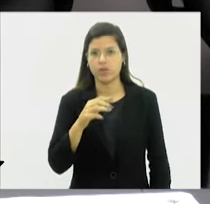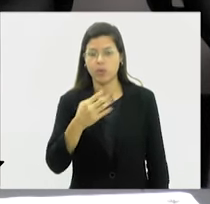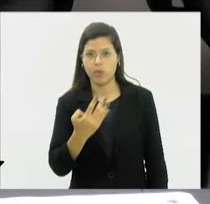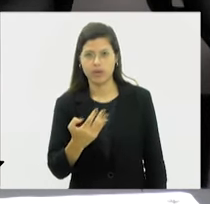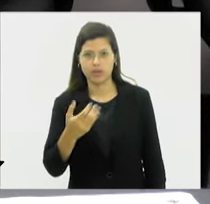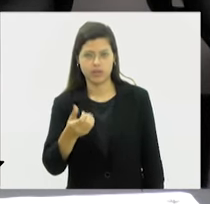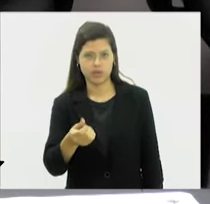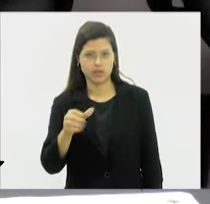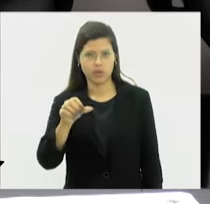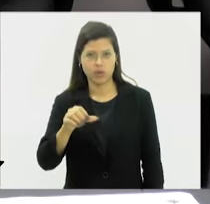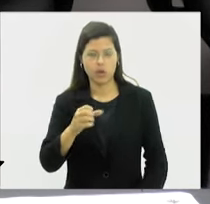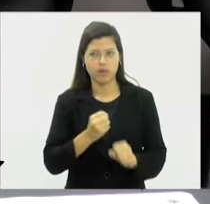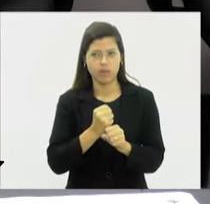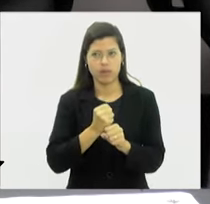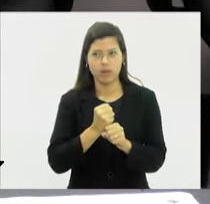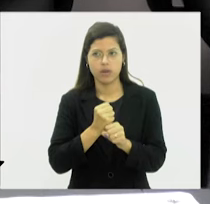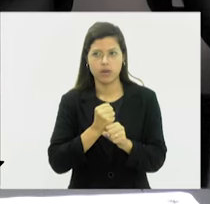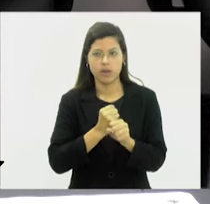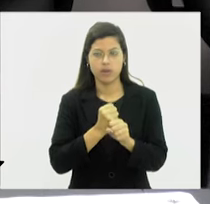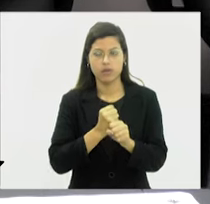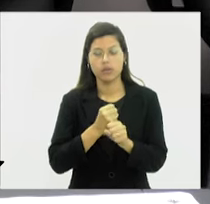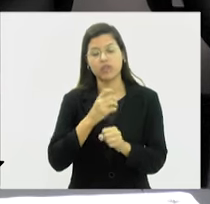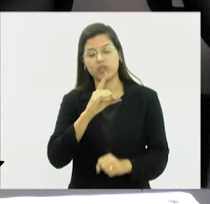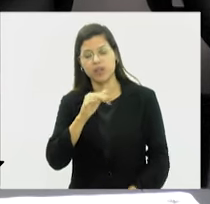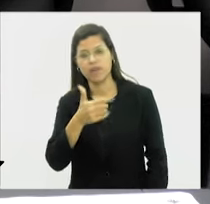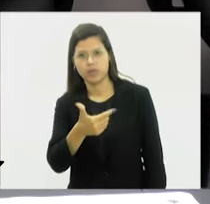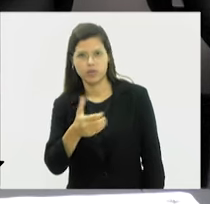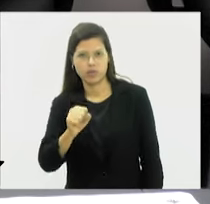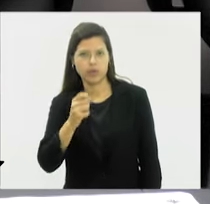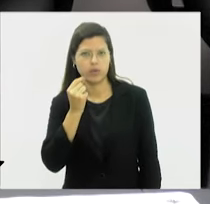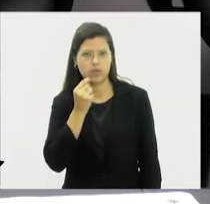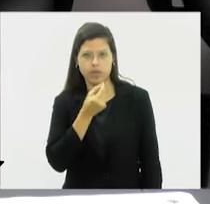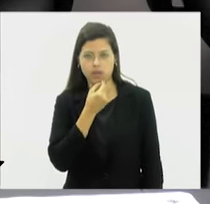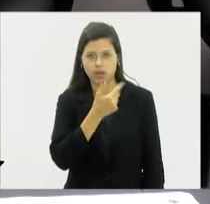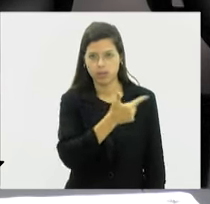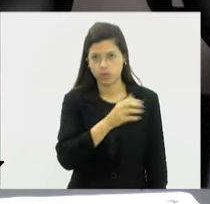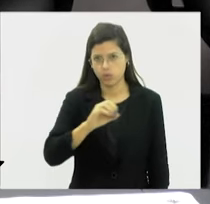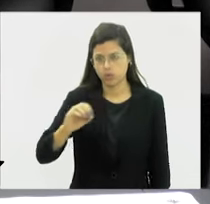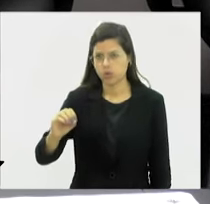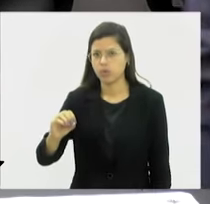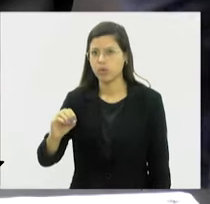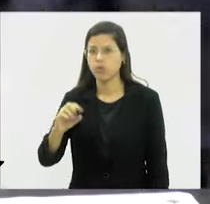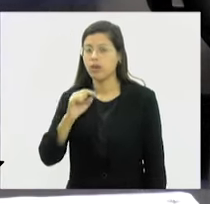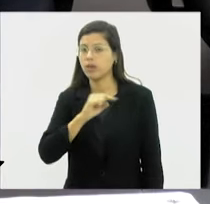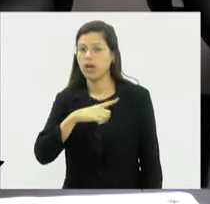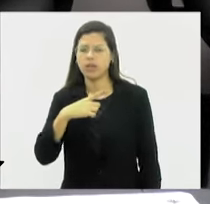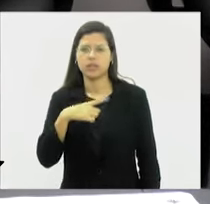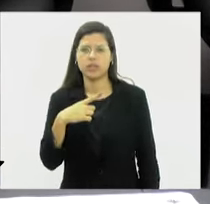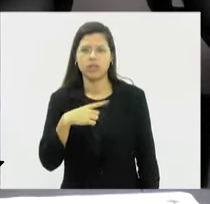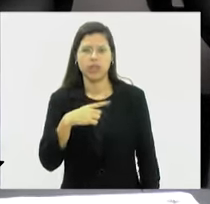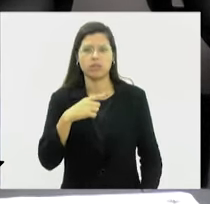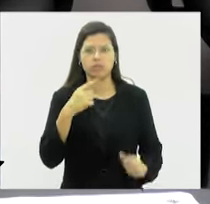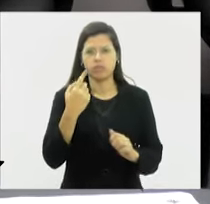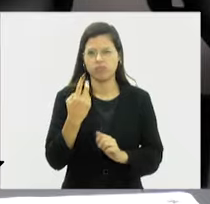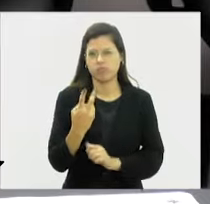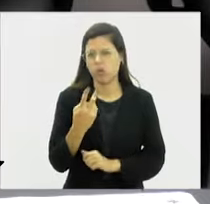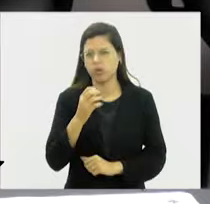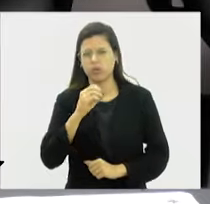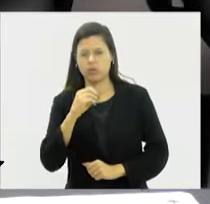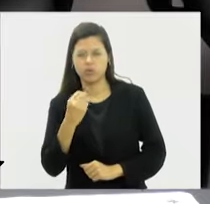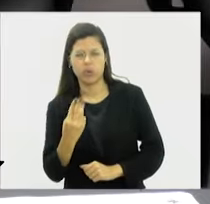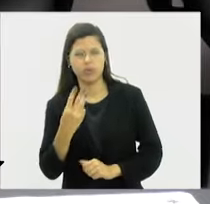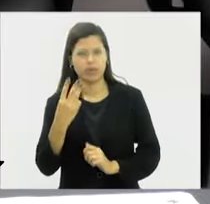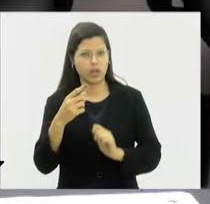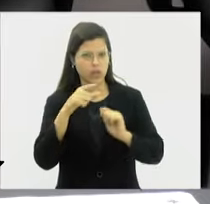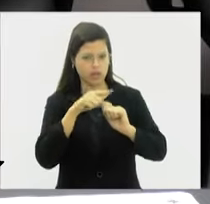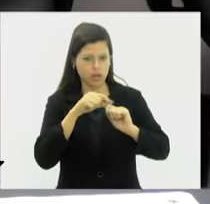3.469 de 28 de setembro de 2000 e lá inclui dois ou três artigos. Mas ele